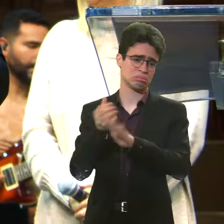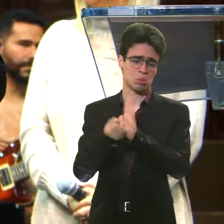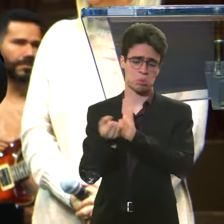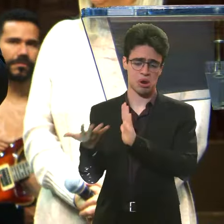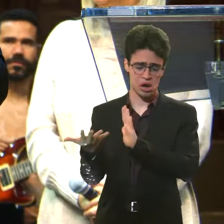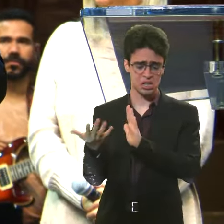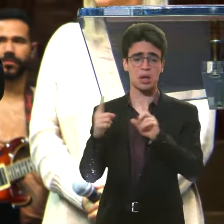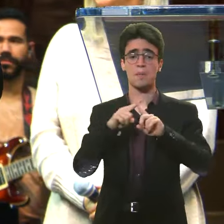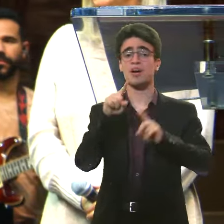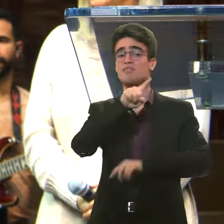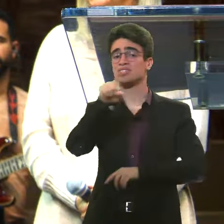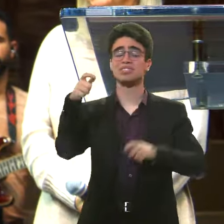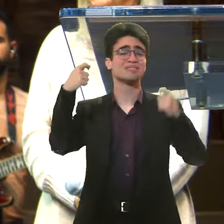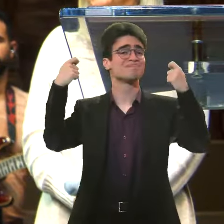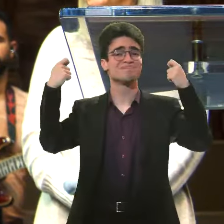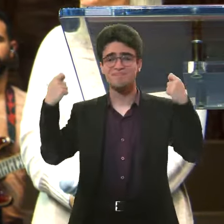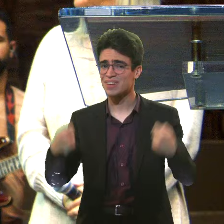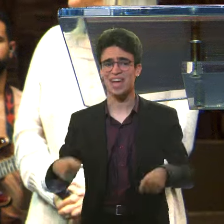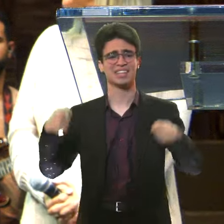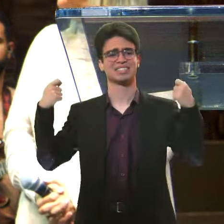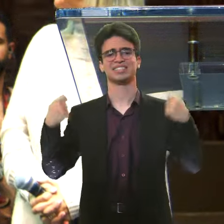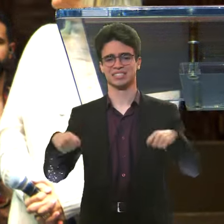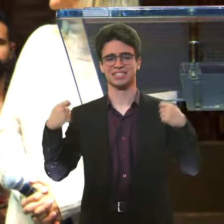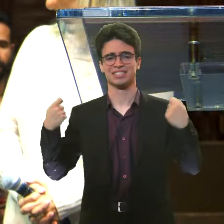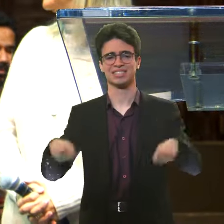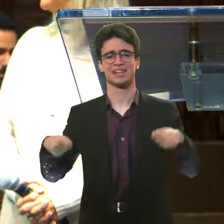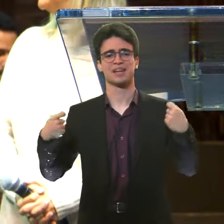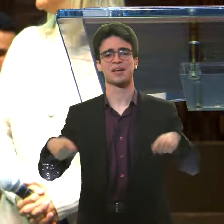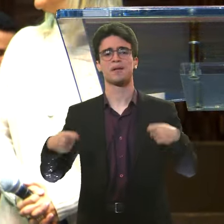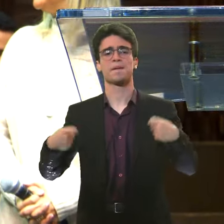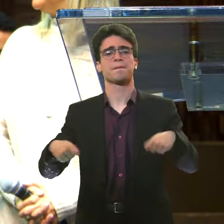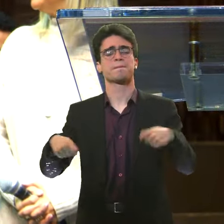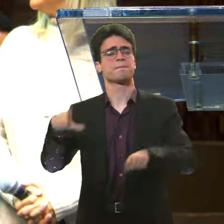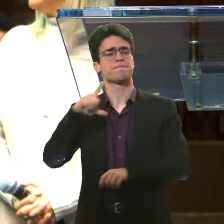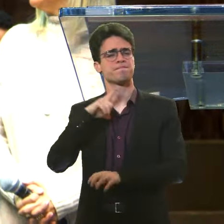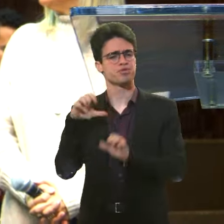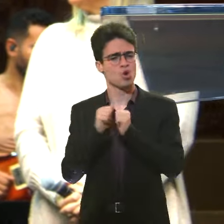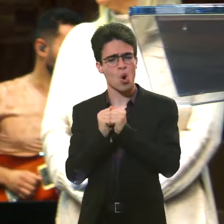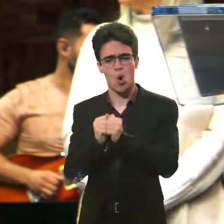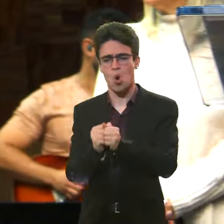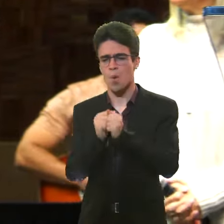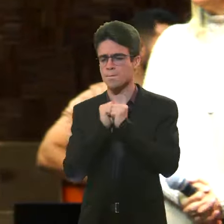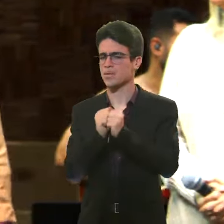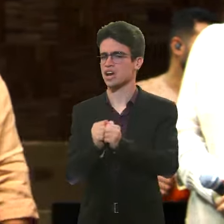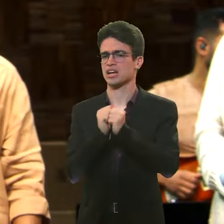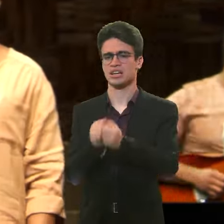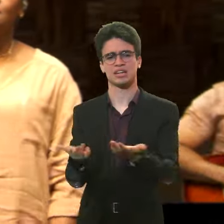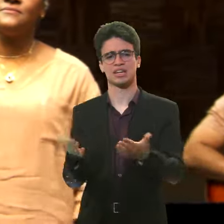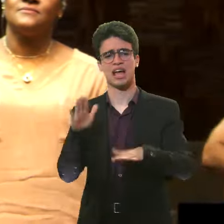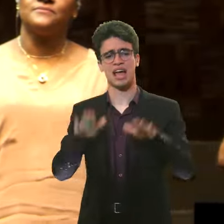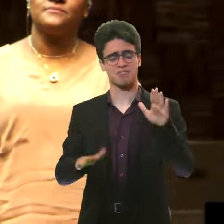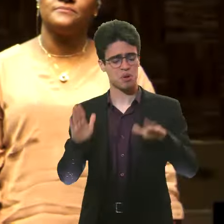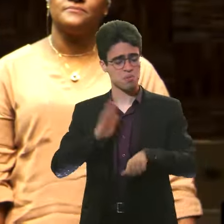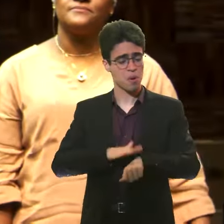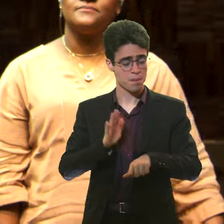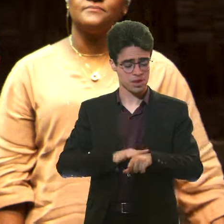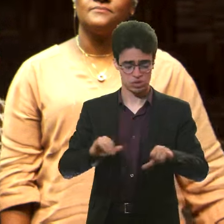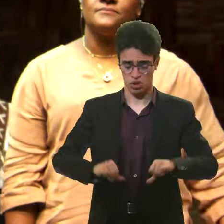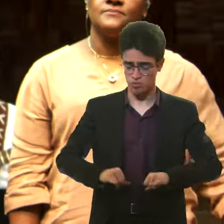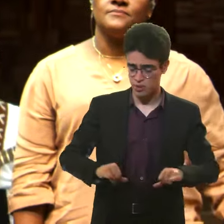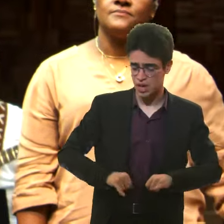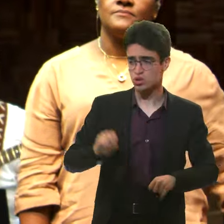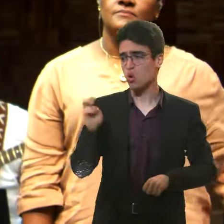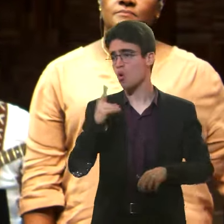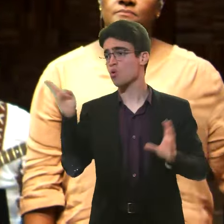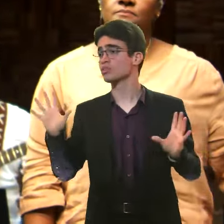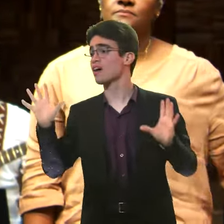você entende que precisa de companhia na sua vida, seja no sofrimento, seja na festa, eu quero